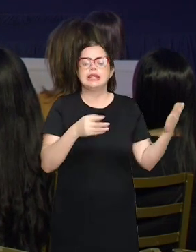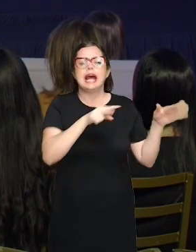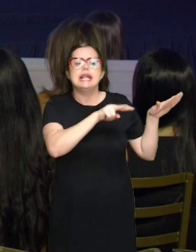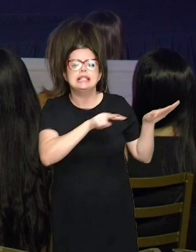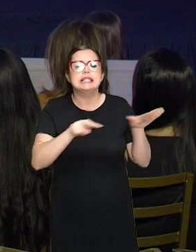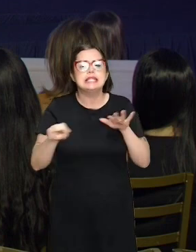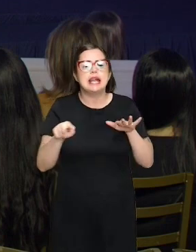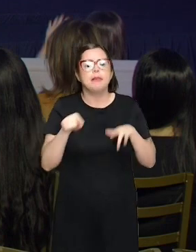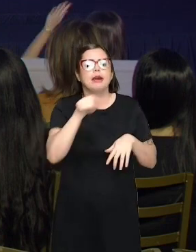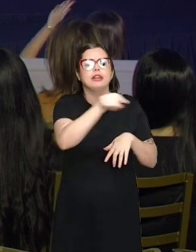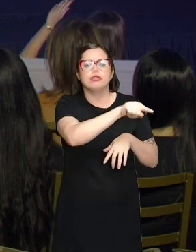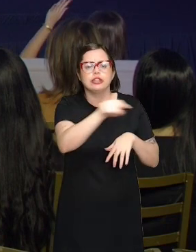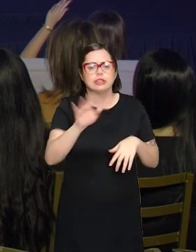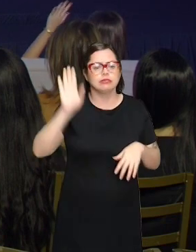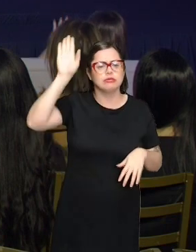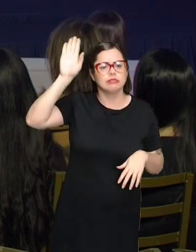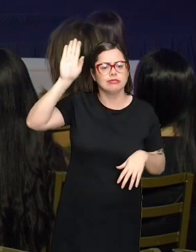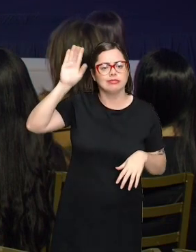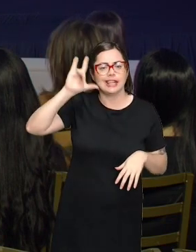do Instagram?